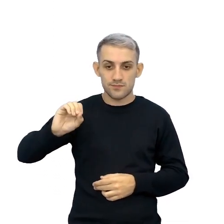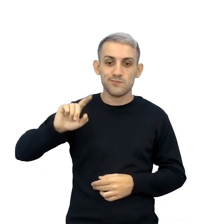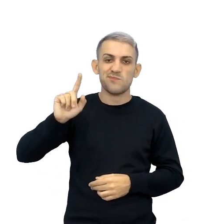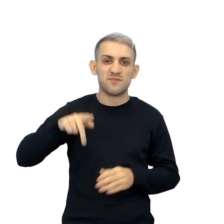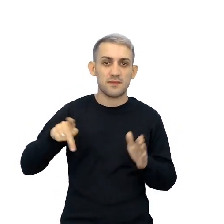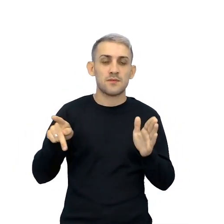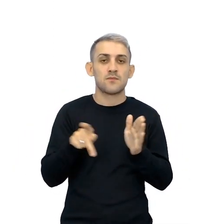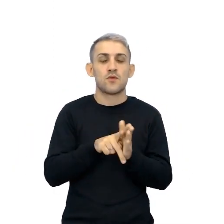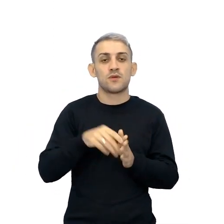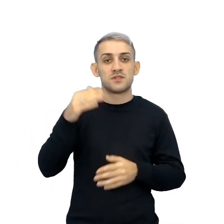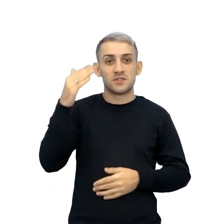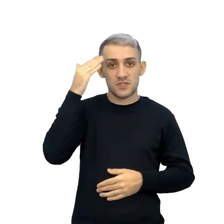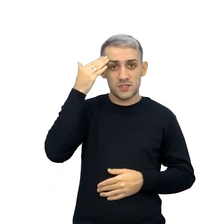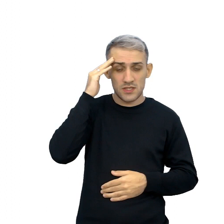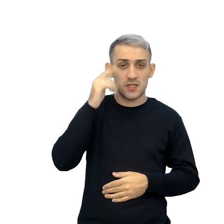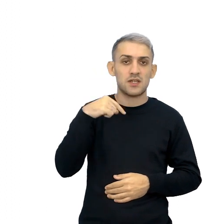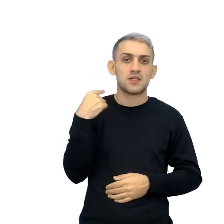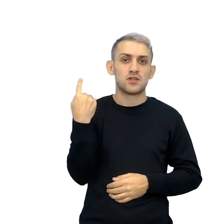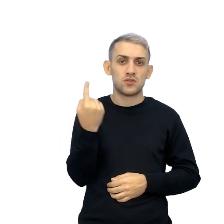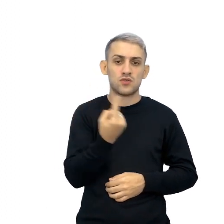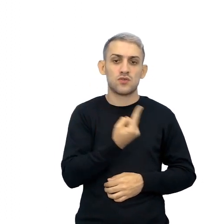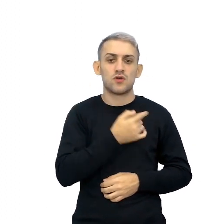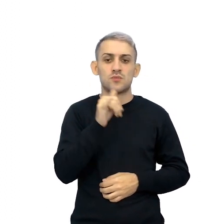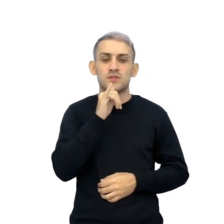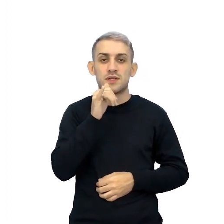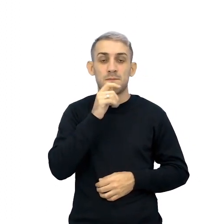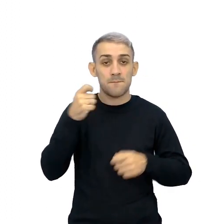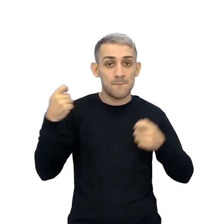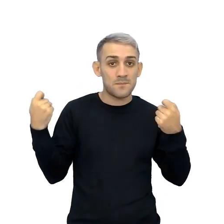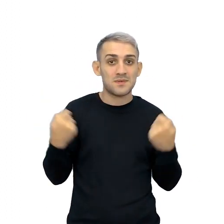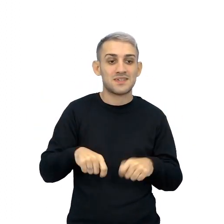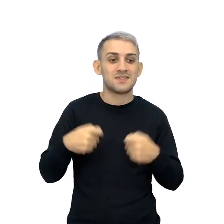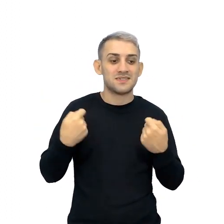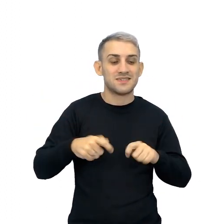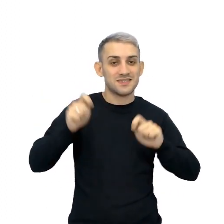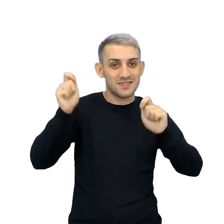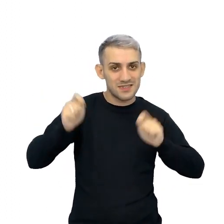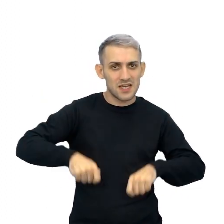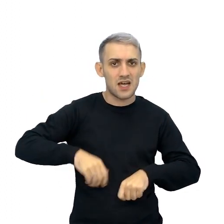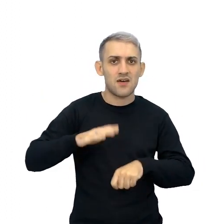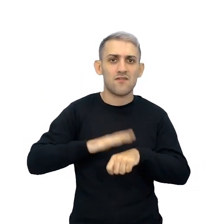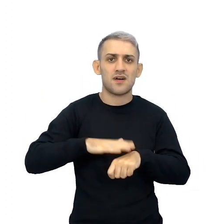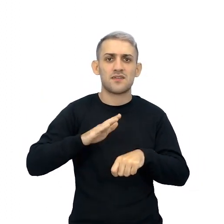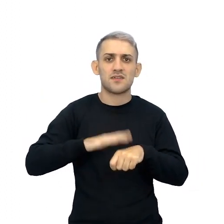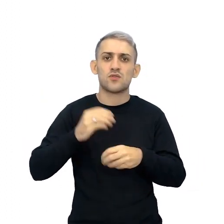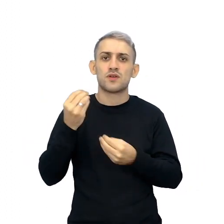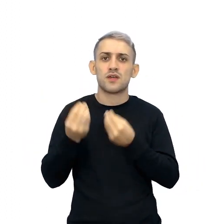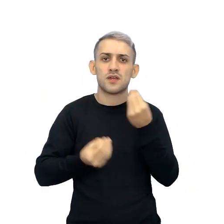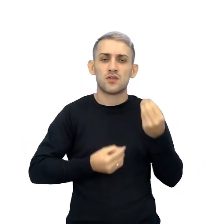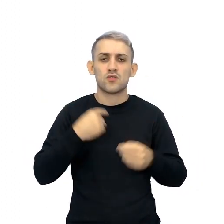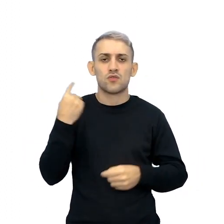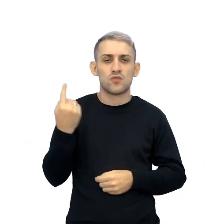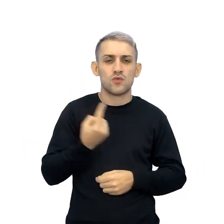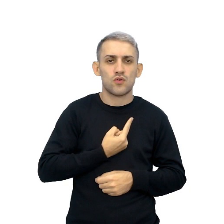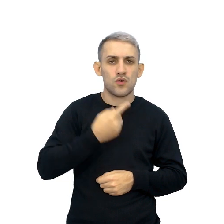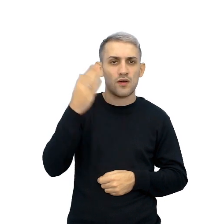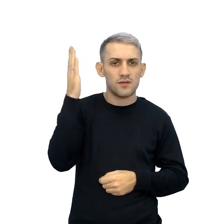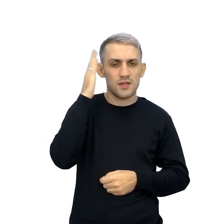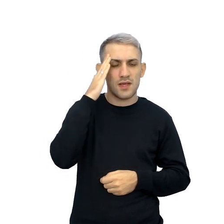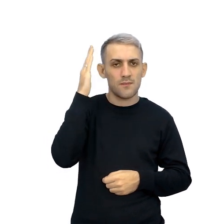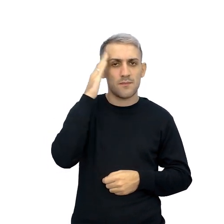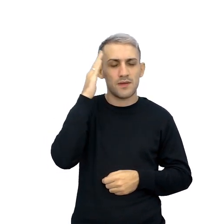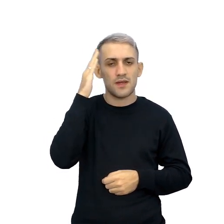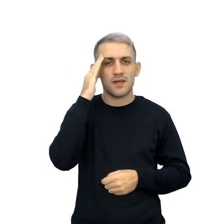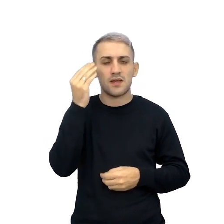de entendimento que nós precisamos para fazer previsibilidades, para trabalhar a